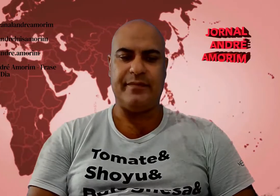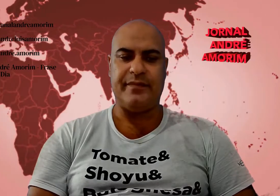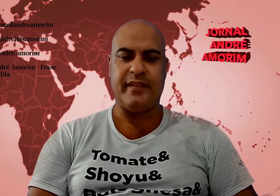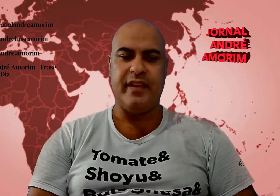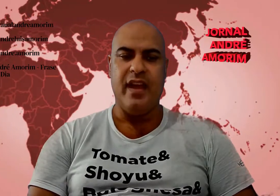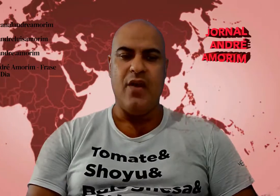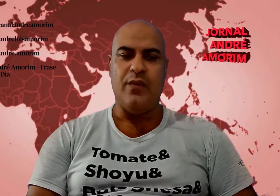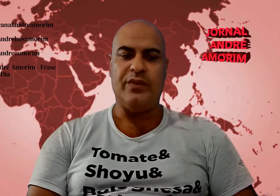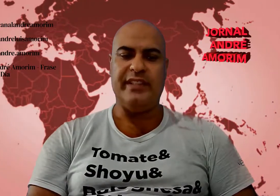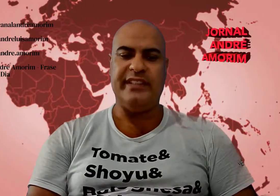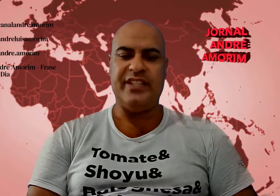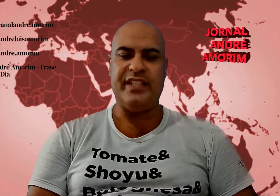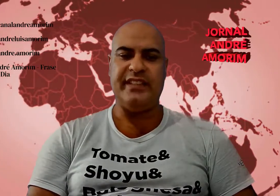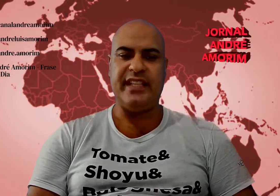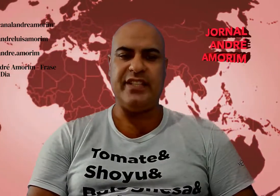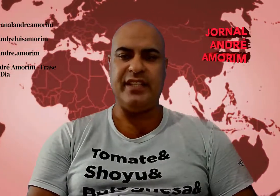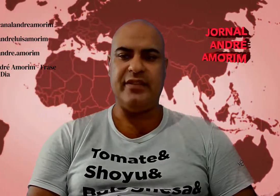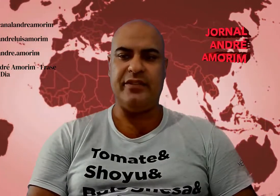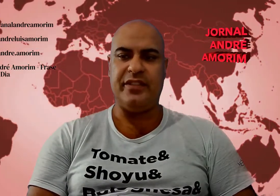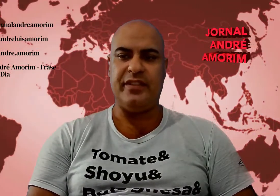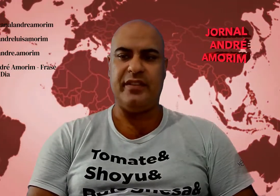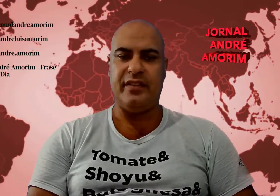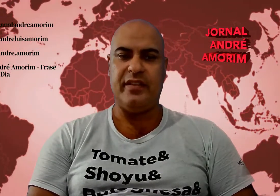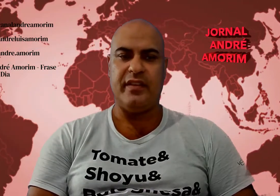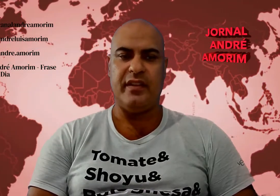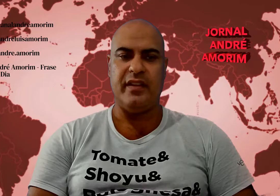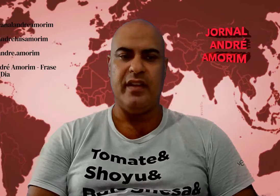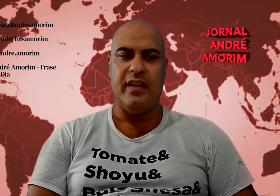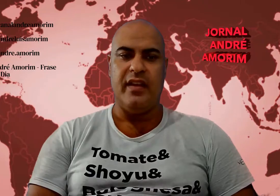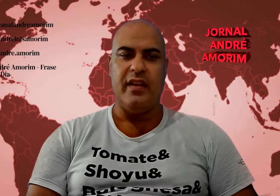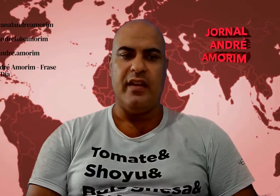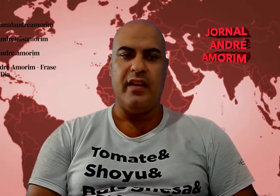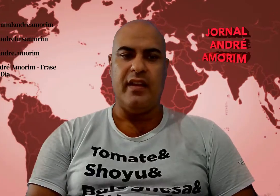Acontece. Um adolescente de 17 anos